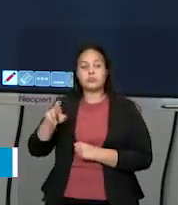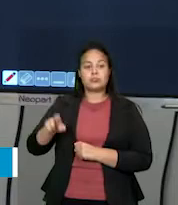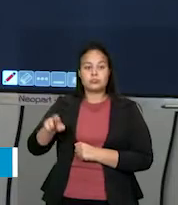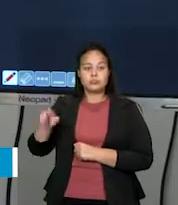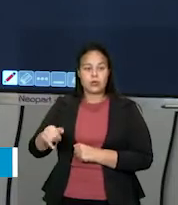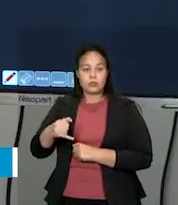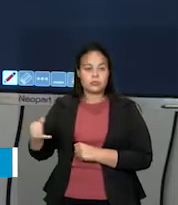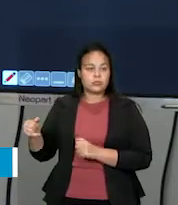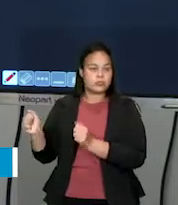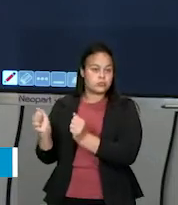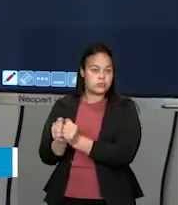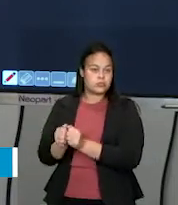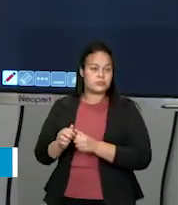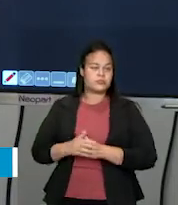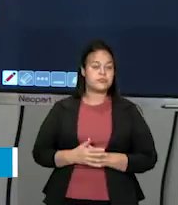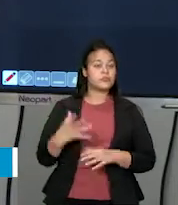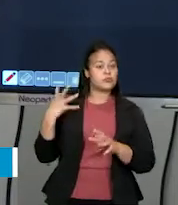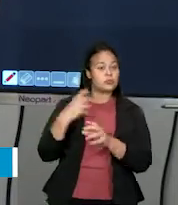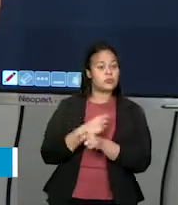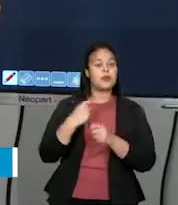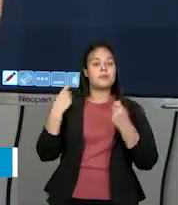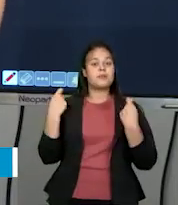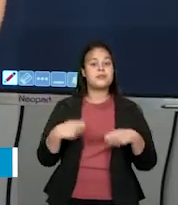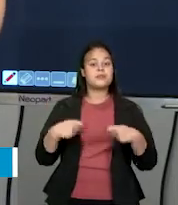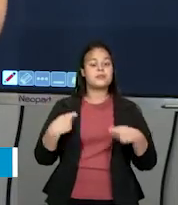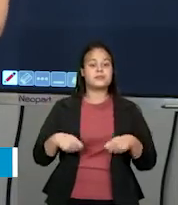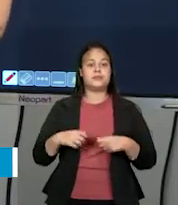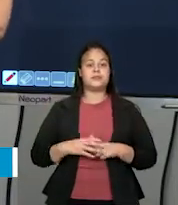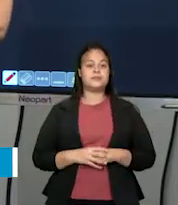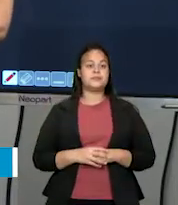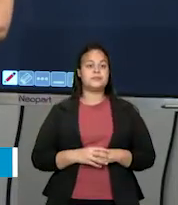cálculo. A resistência equivalente